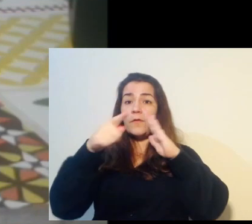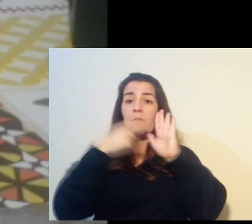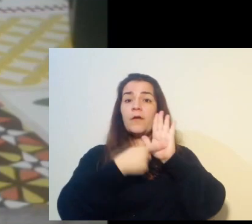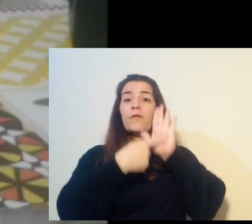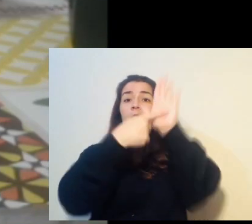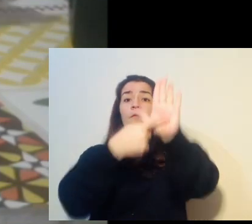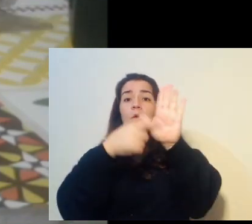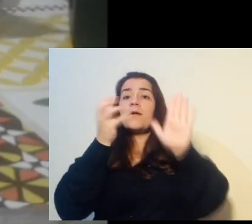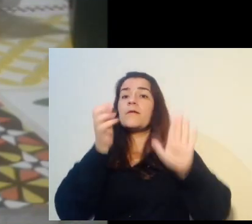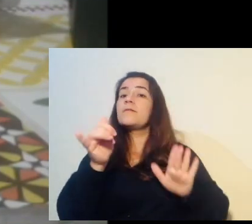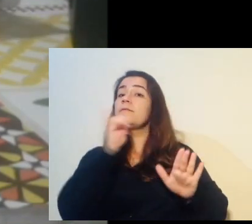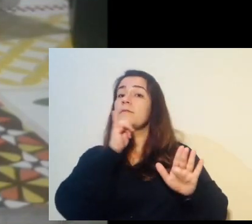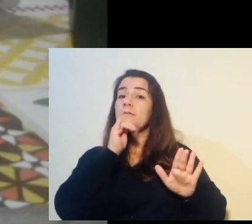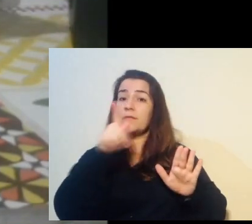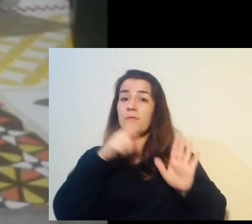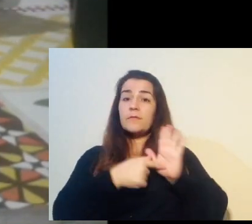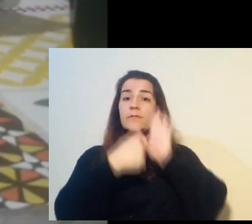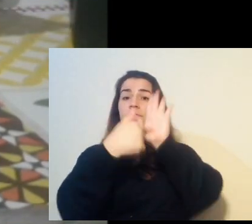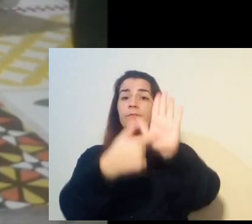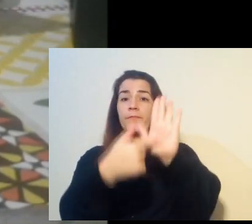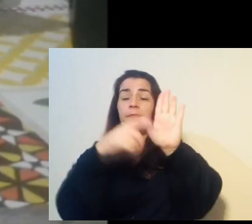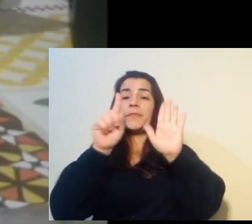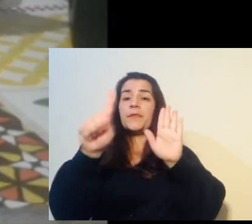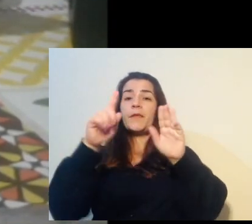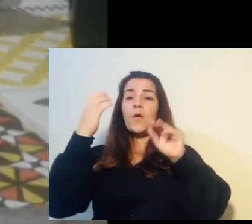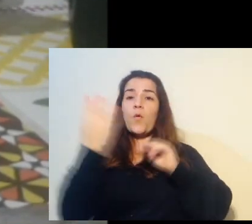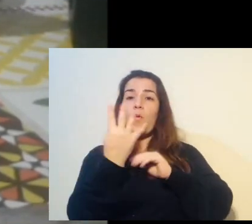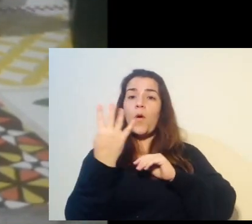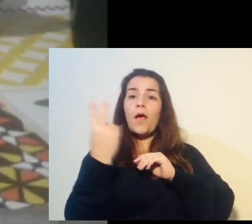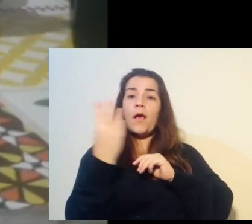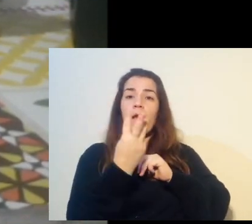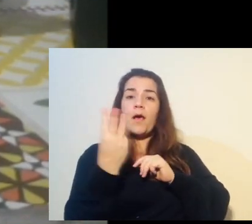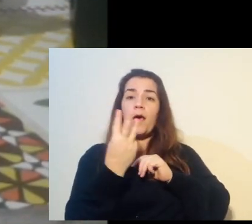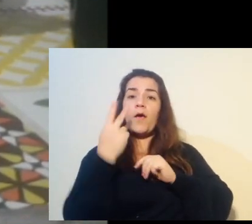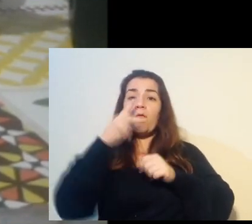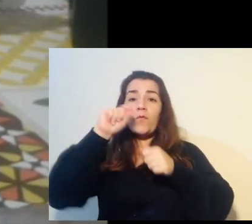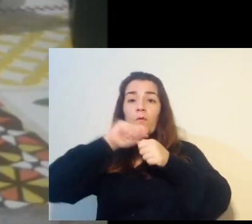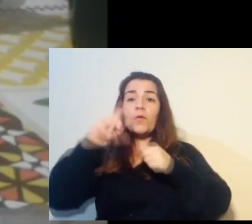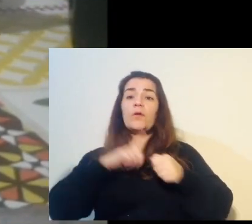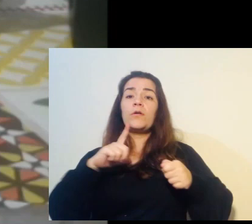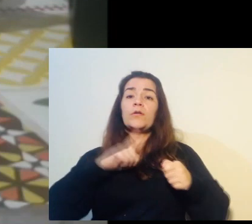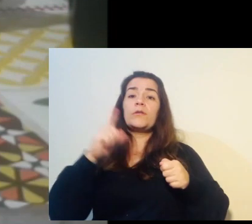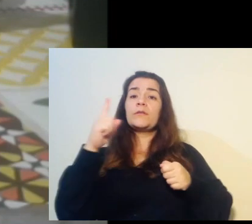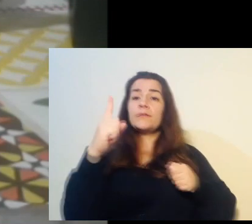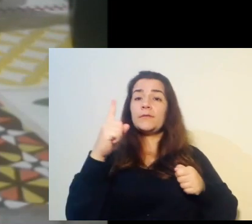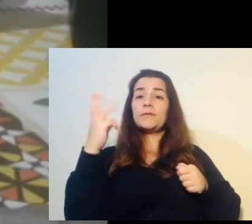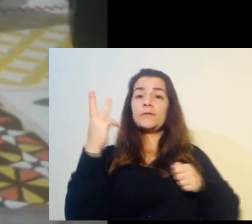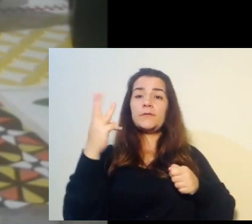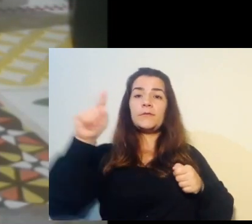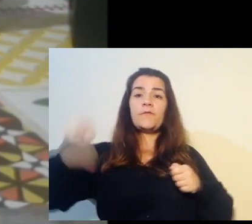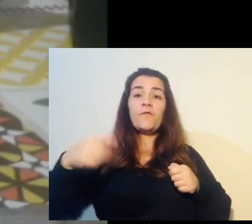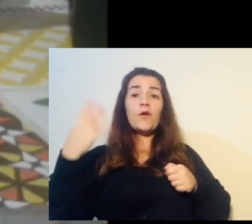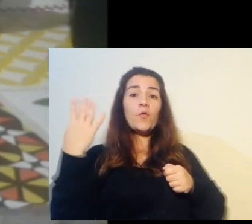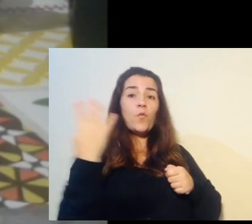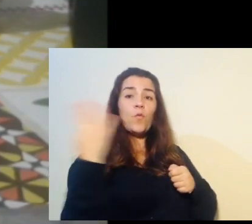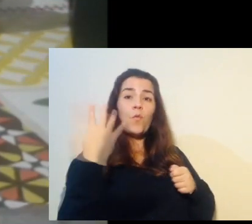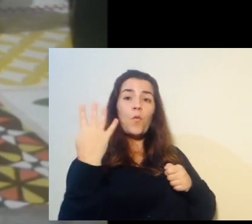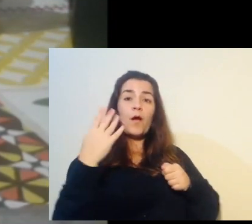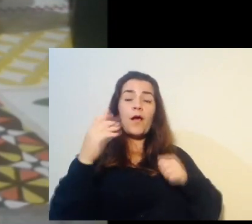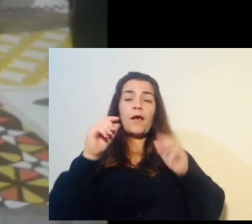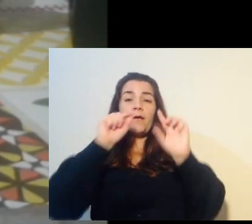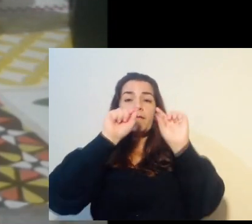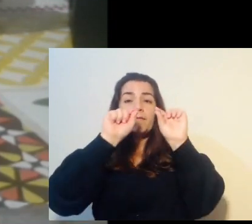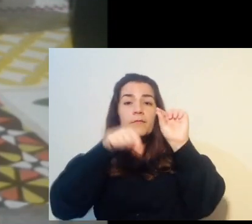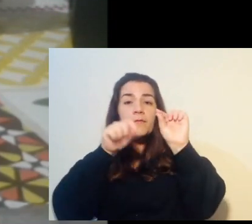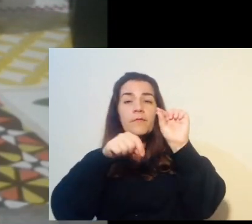vocês. Vou exemplificar aqui com os meus. Então, no 43% nós temos 13,4